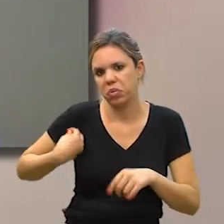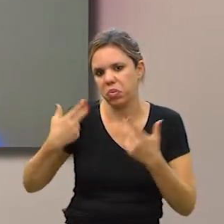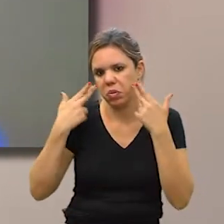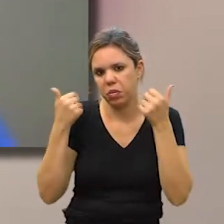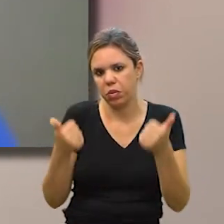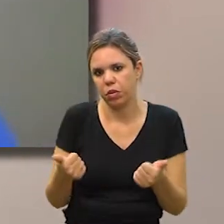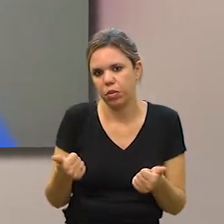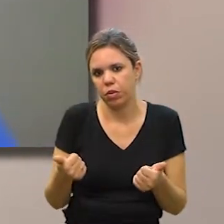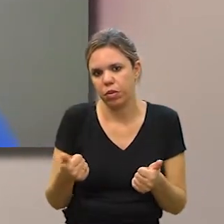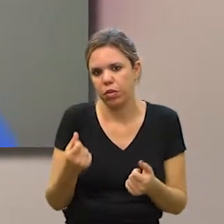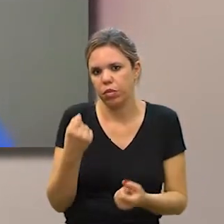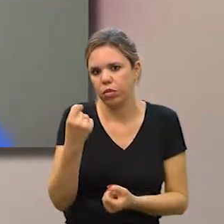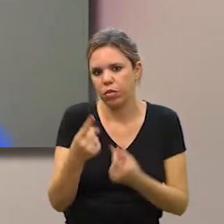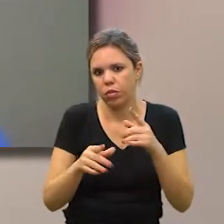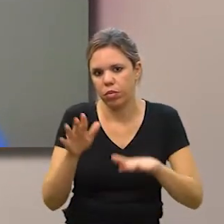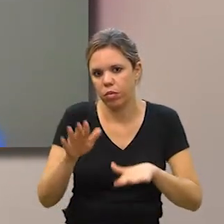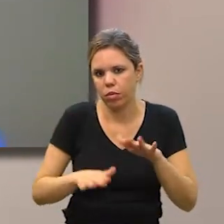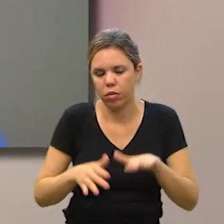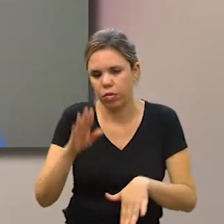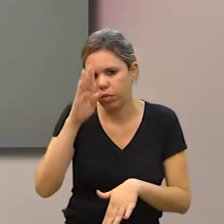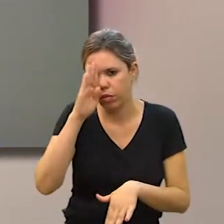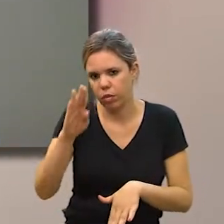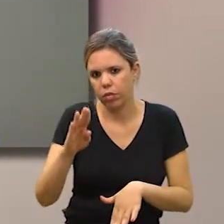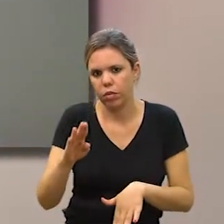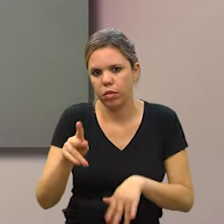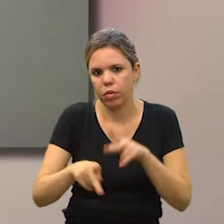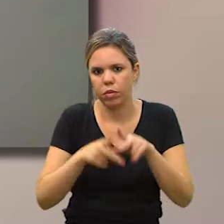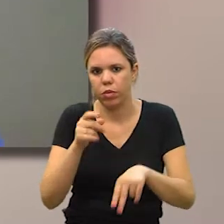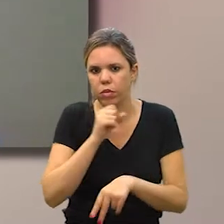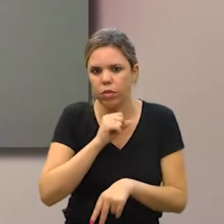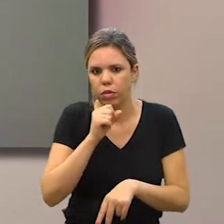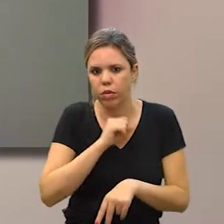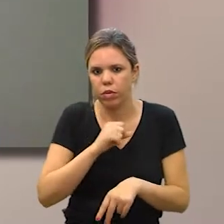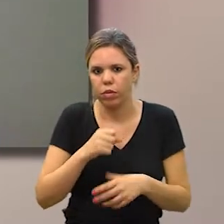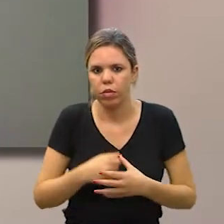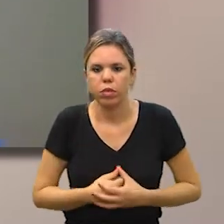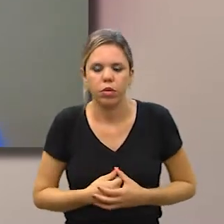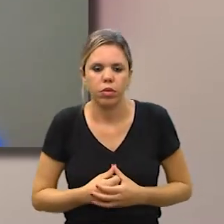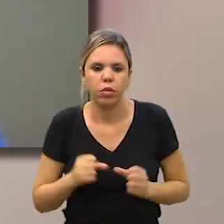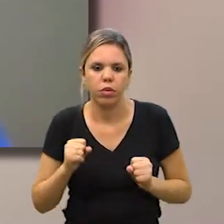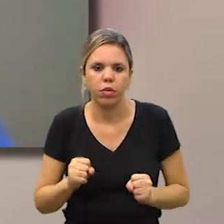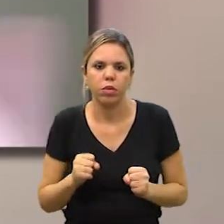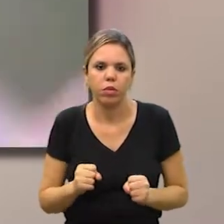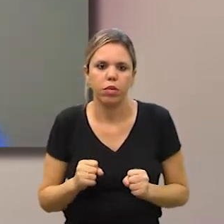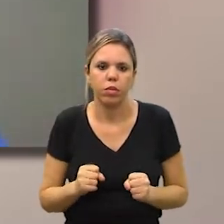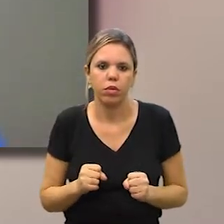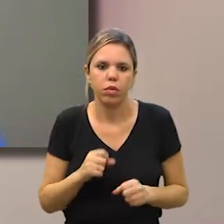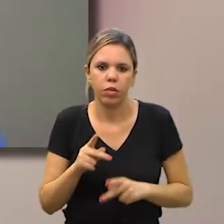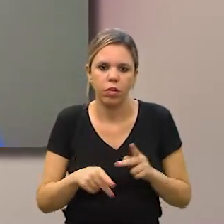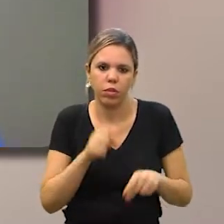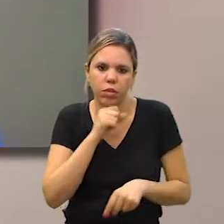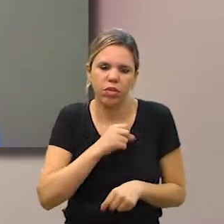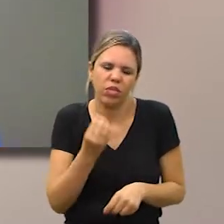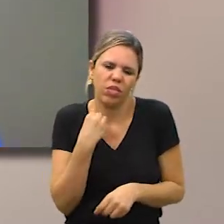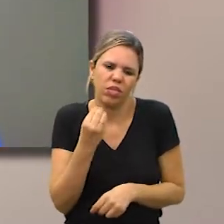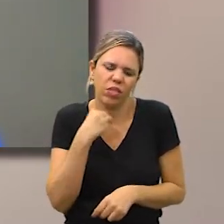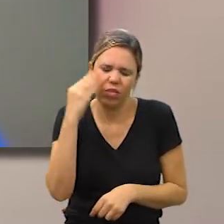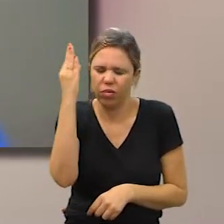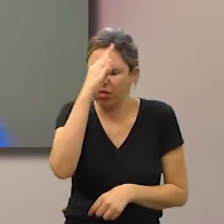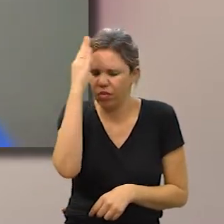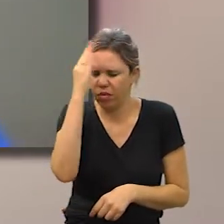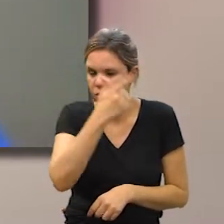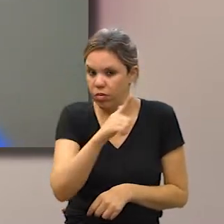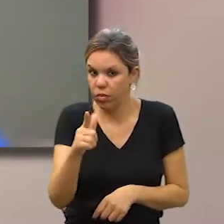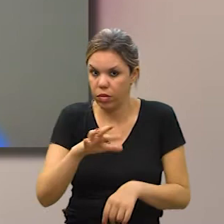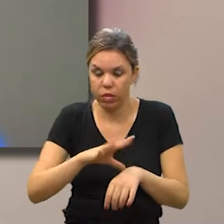viver bem mais em algumas situações principalmente pacientes idosos eles podem ter alguns sintomas de fraqueza e